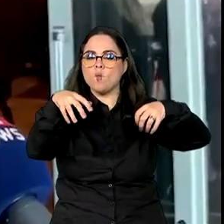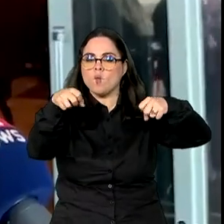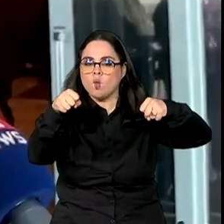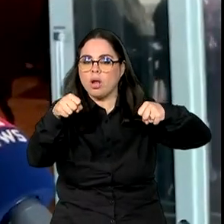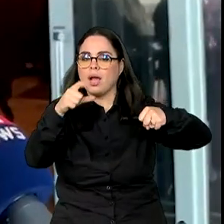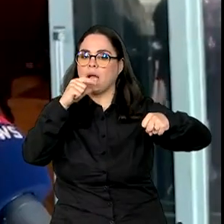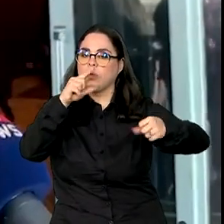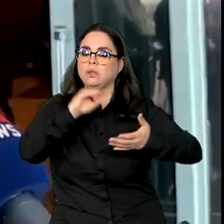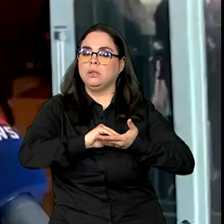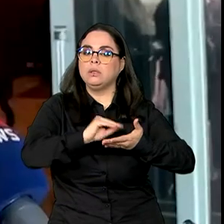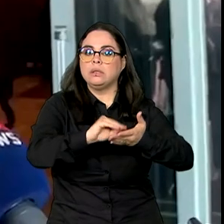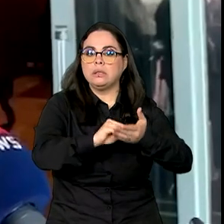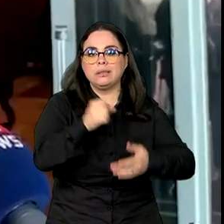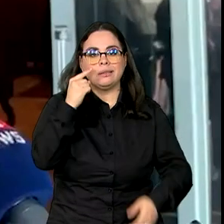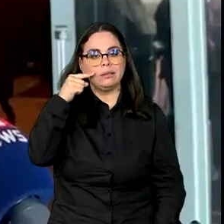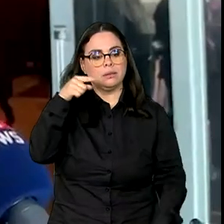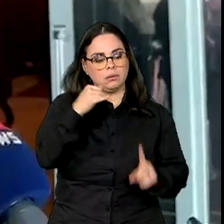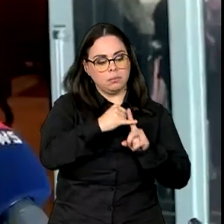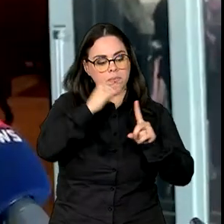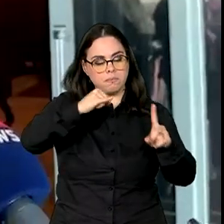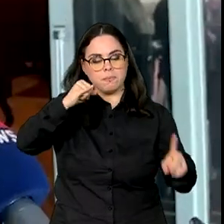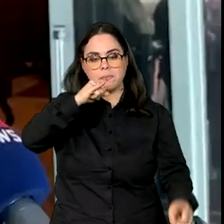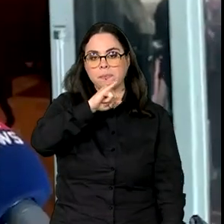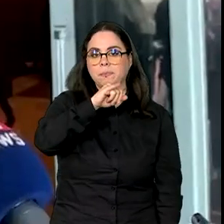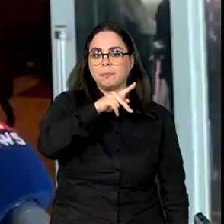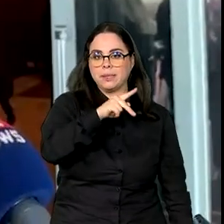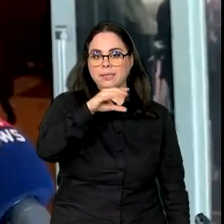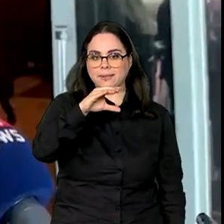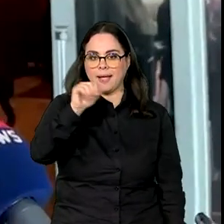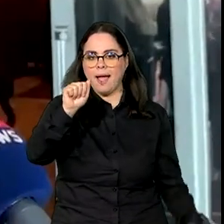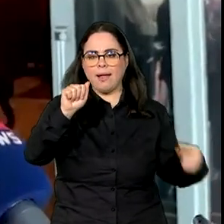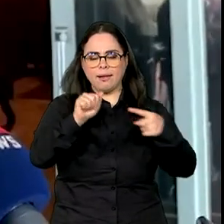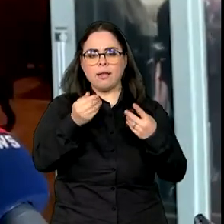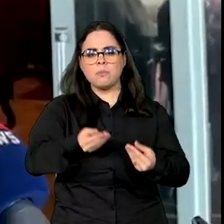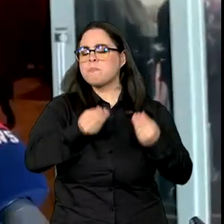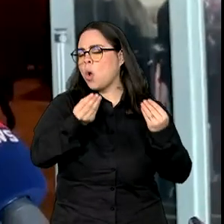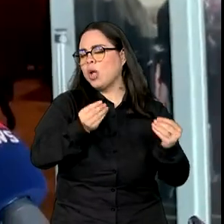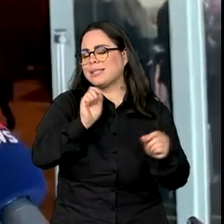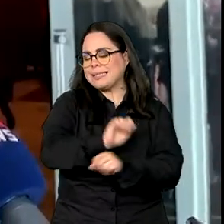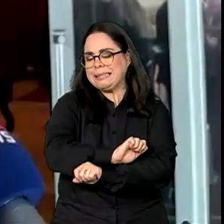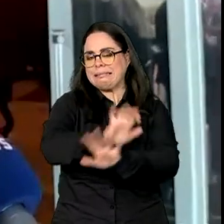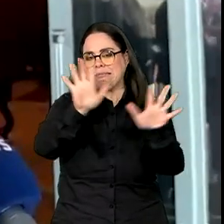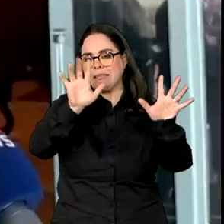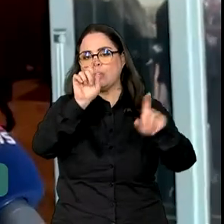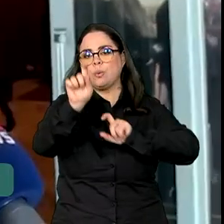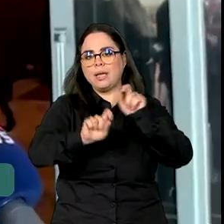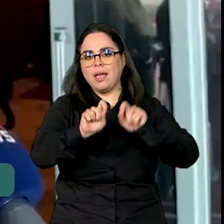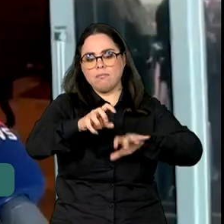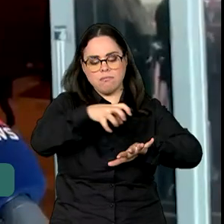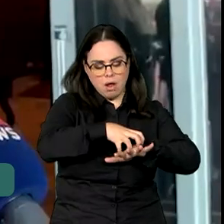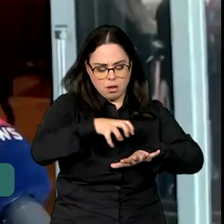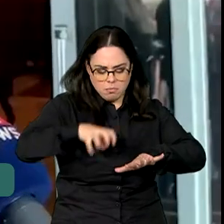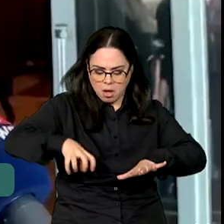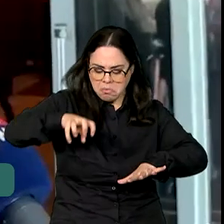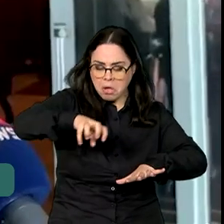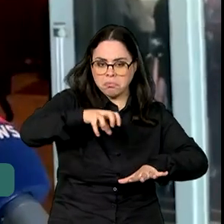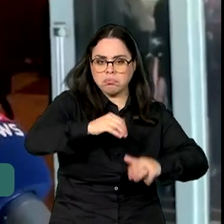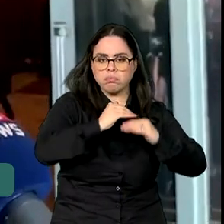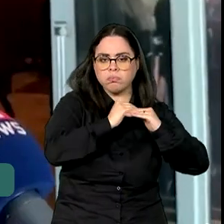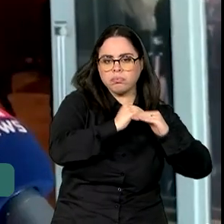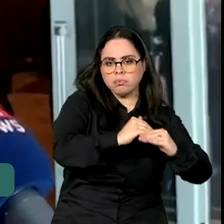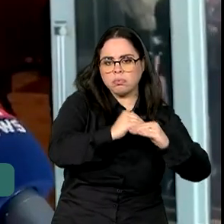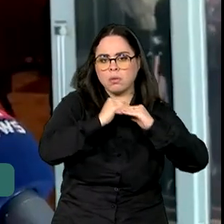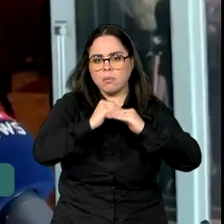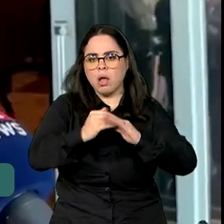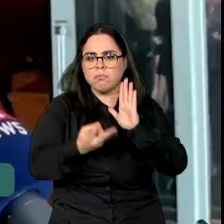você vê o dado de hoje da do IPCA eh ele ele demonstra claramente que os núcleos estão bem comportados